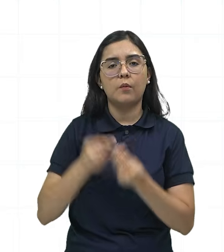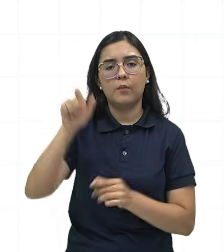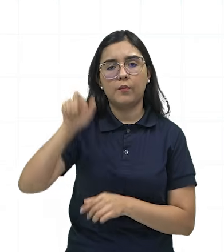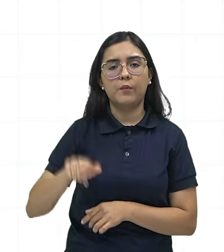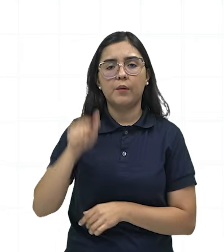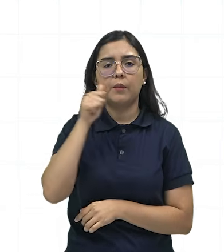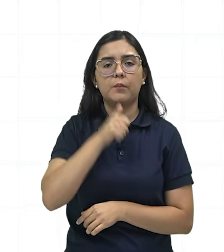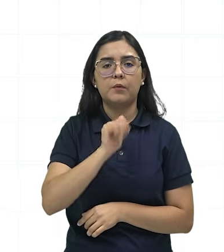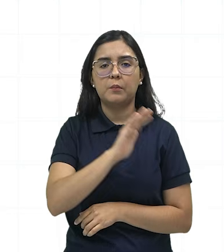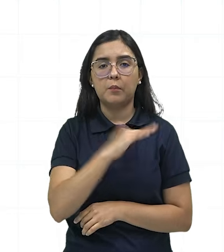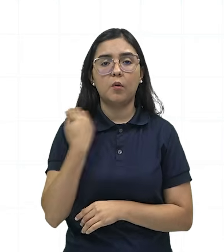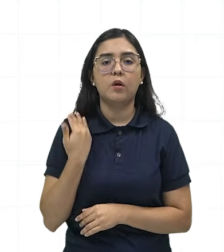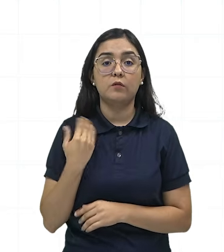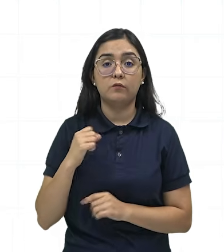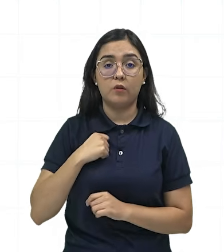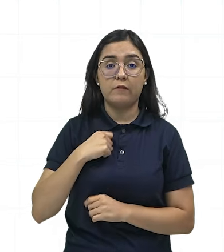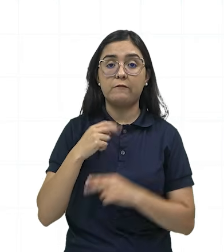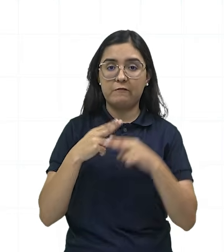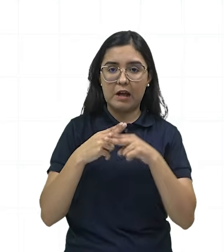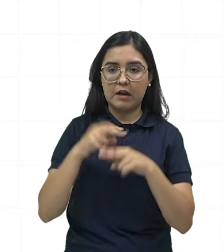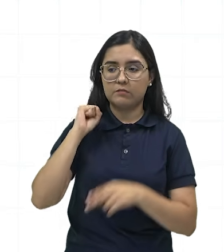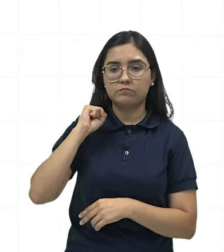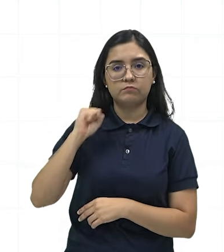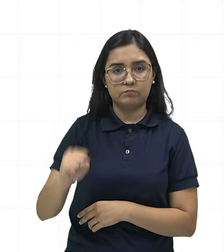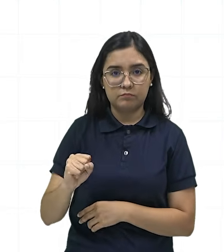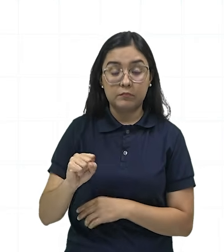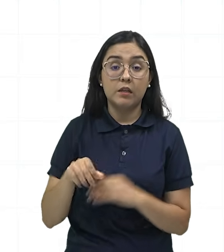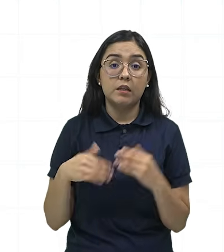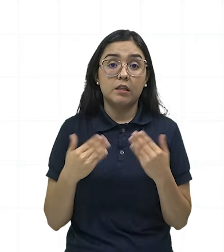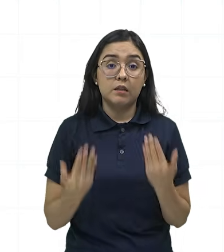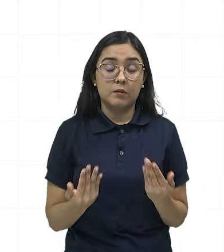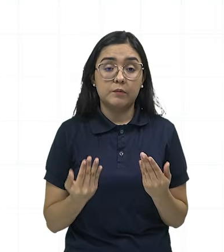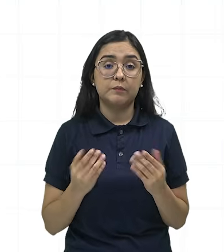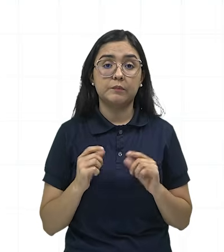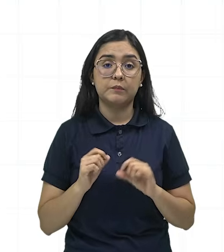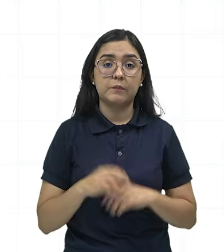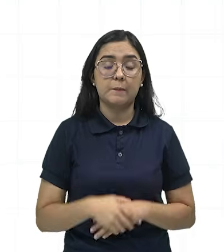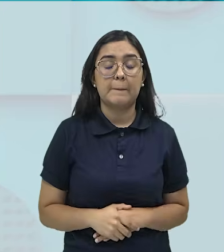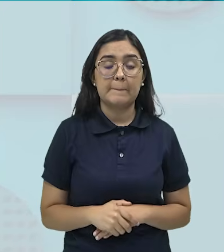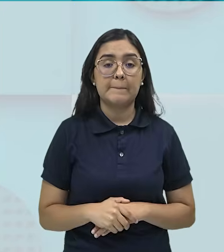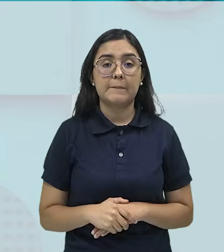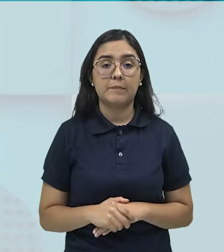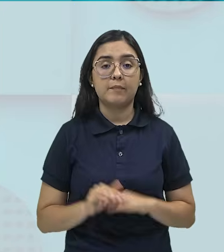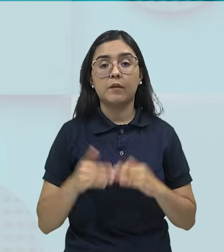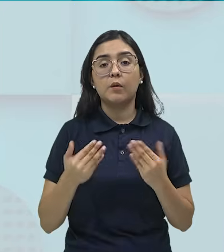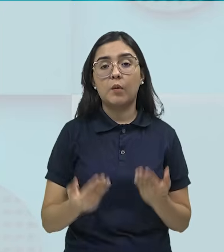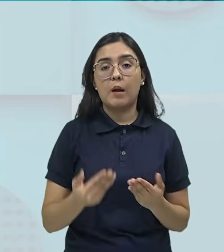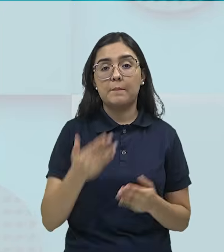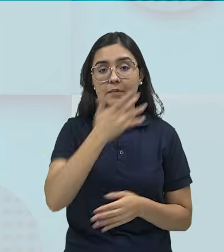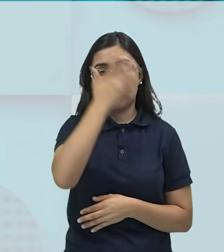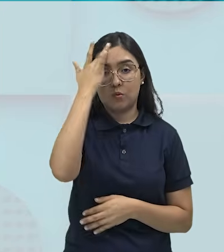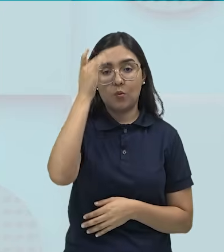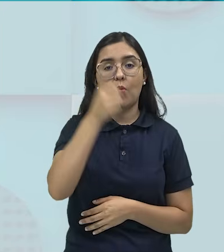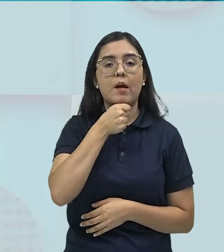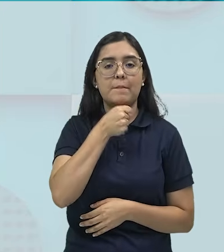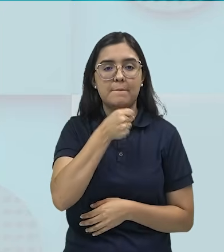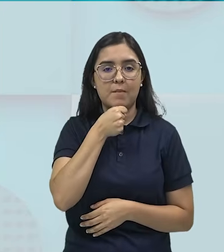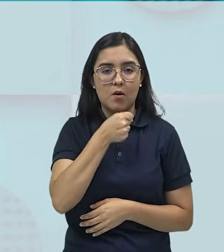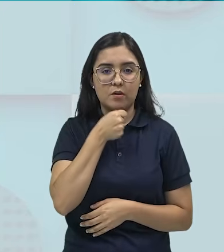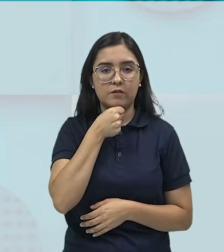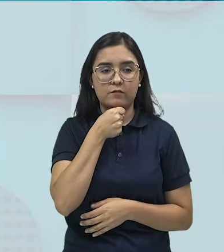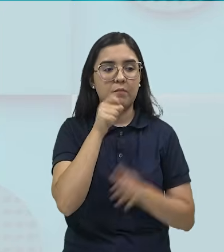né, que foi golpes de faca. E aí, o repórter, no momento de ele colher